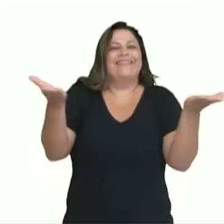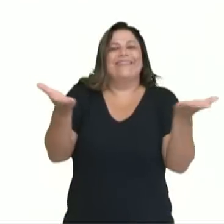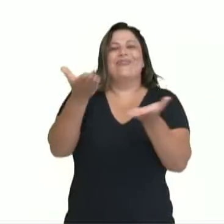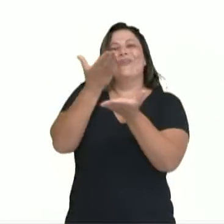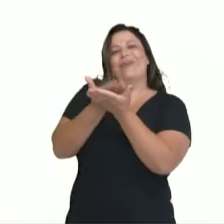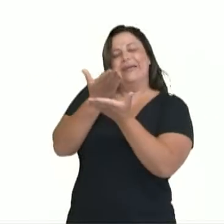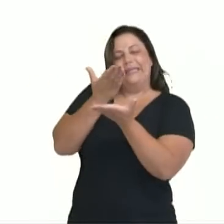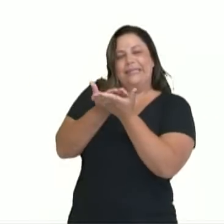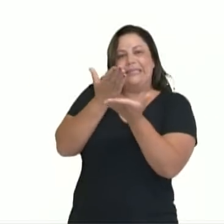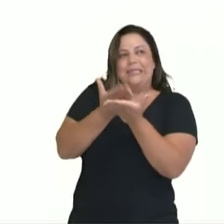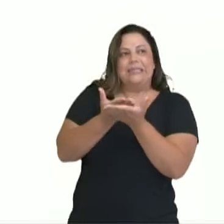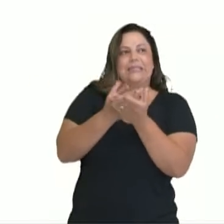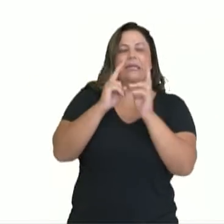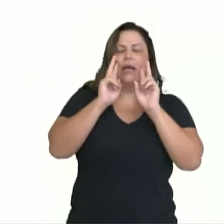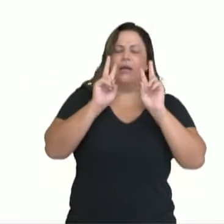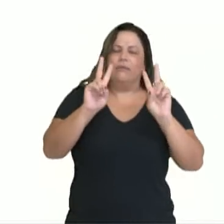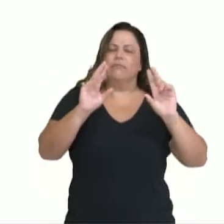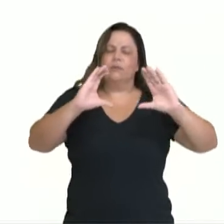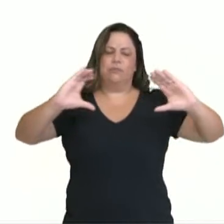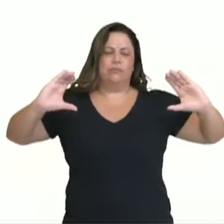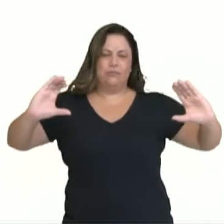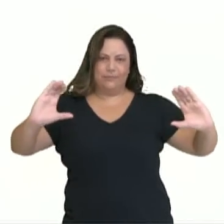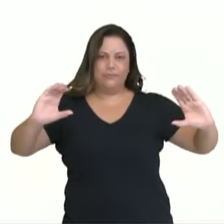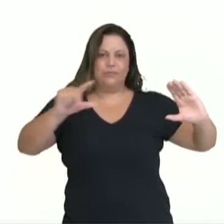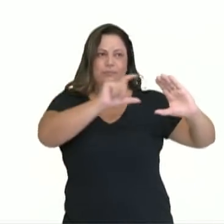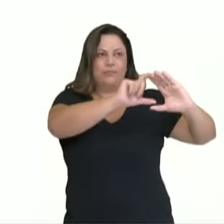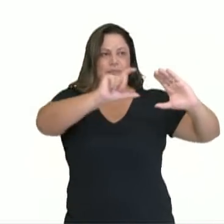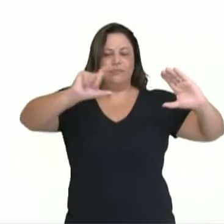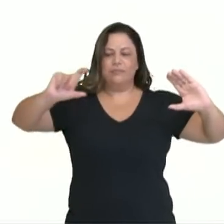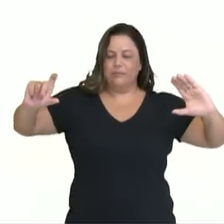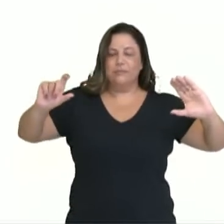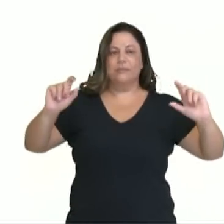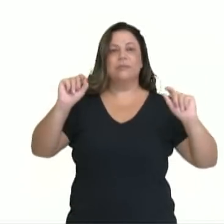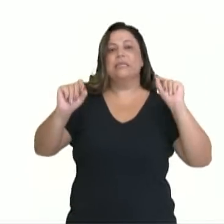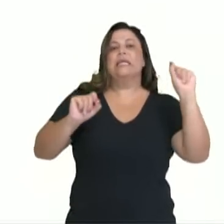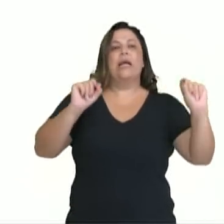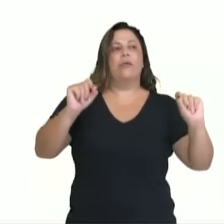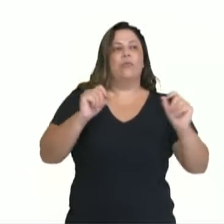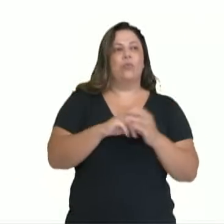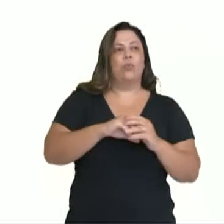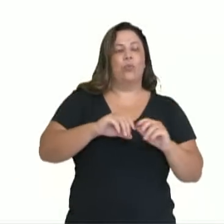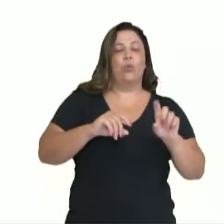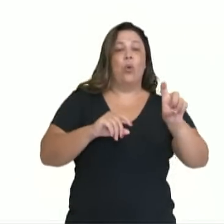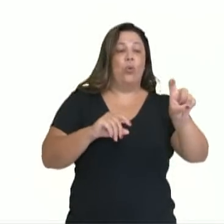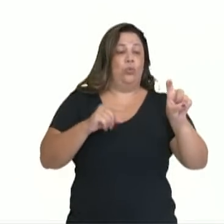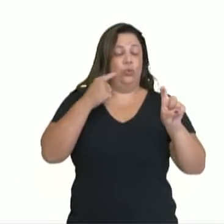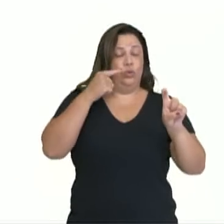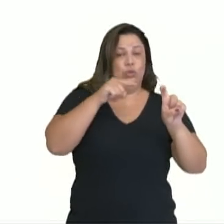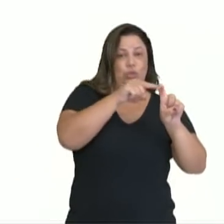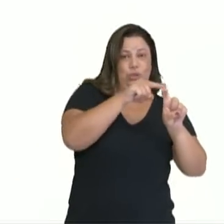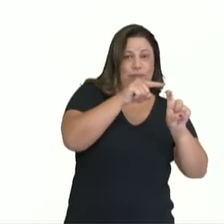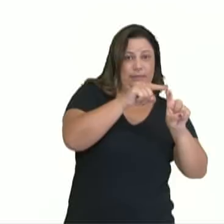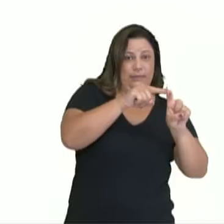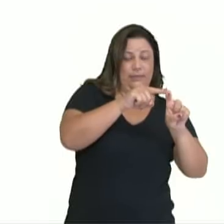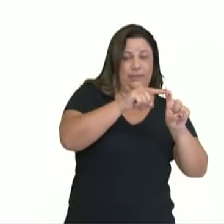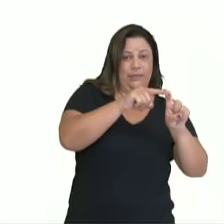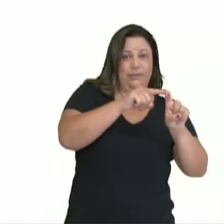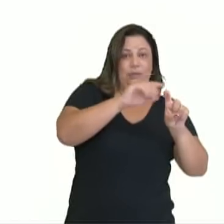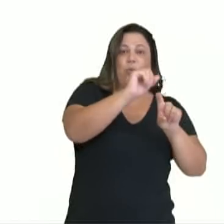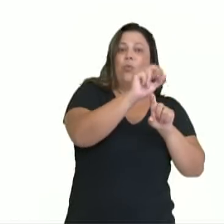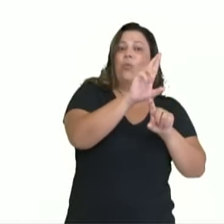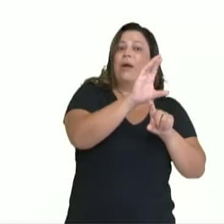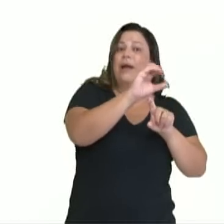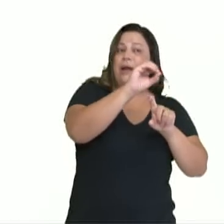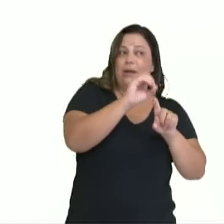vimos a expressão para arcos côngruos, que é dada pelo quê? Um arco em graus é igual a